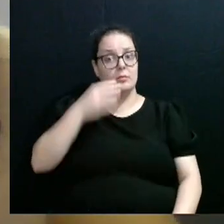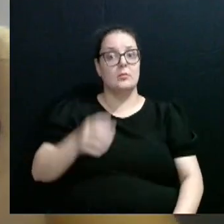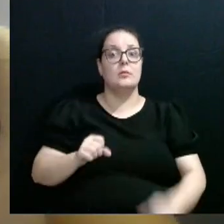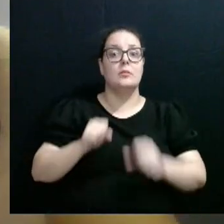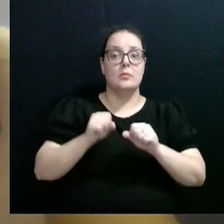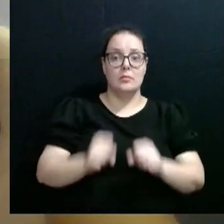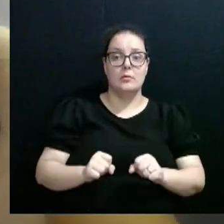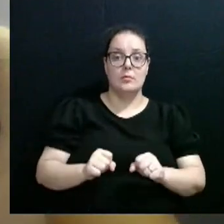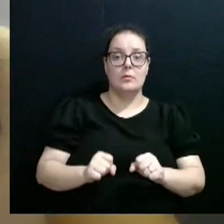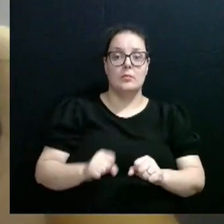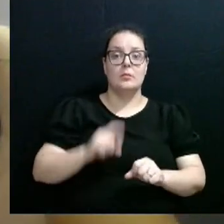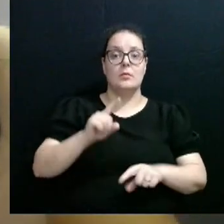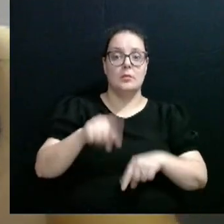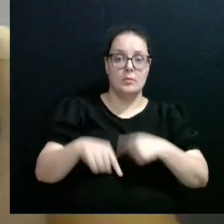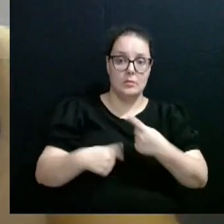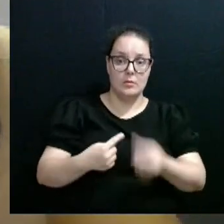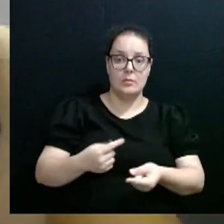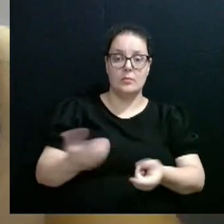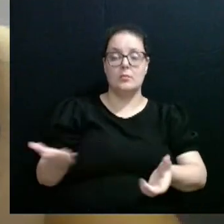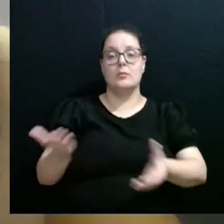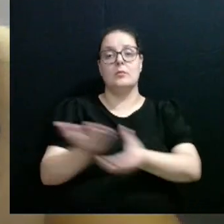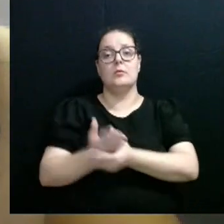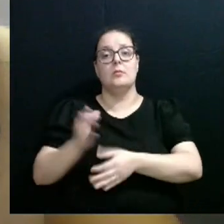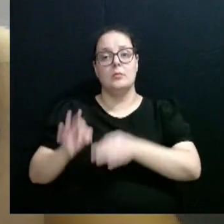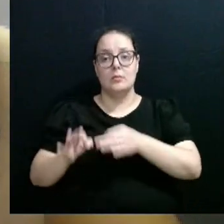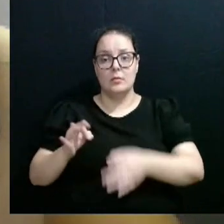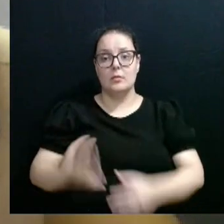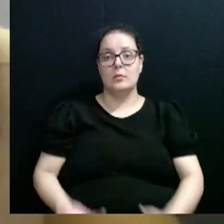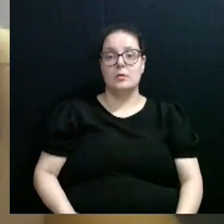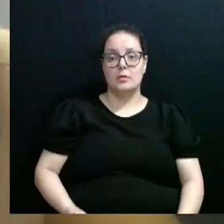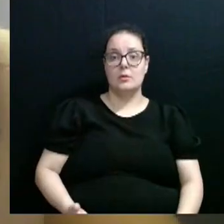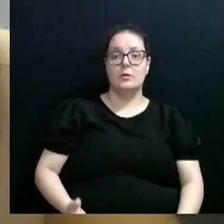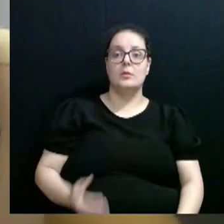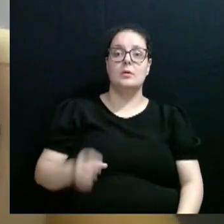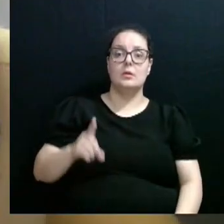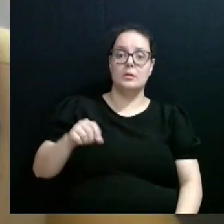ser ajuizada uma ação requerendo danos morais em relação a isso.